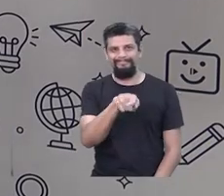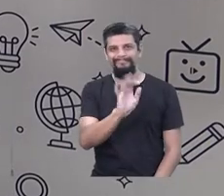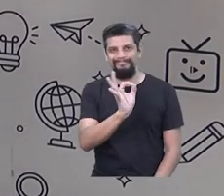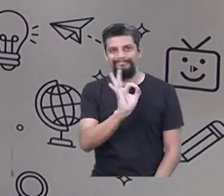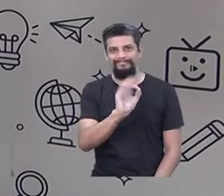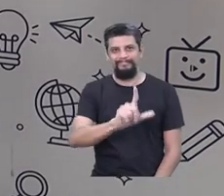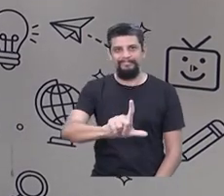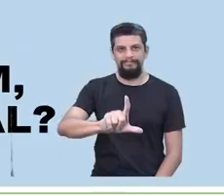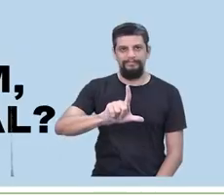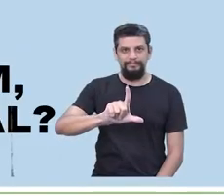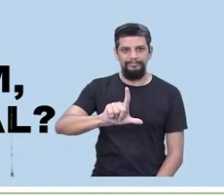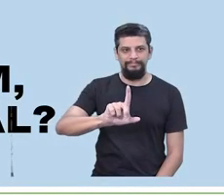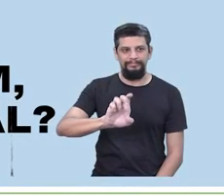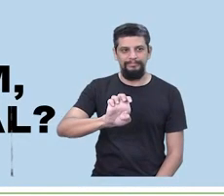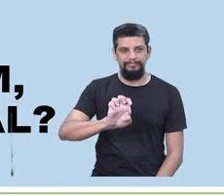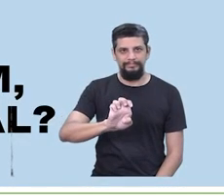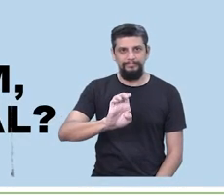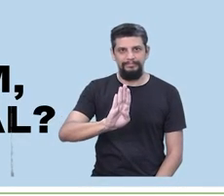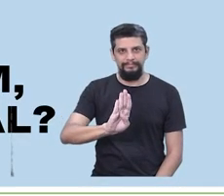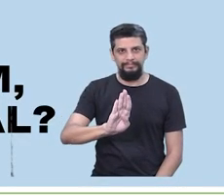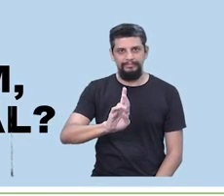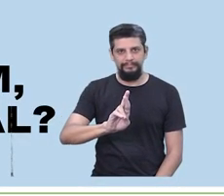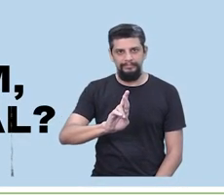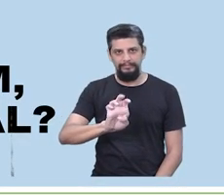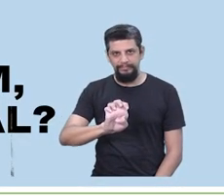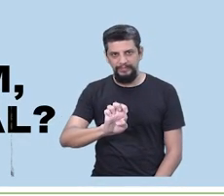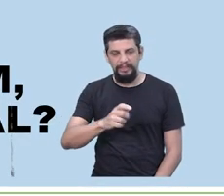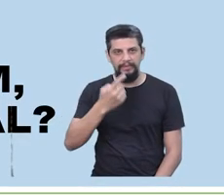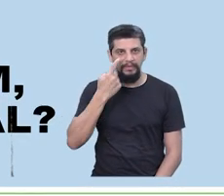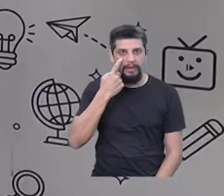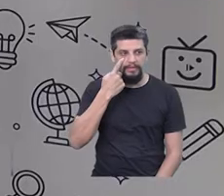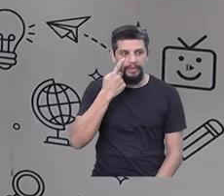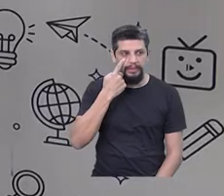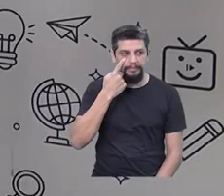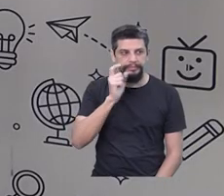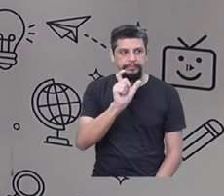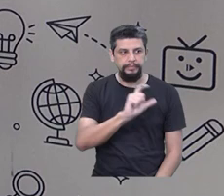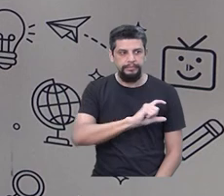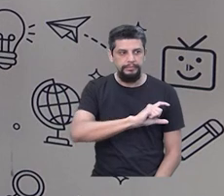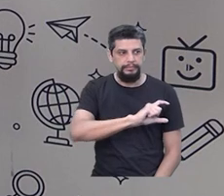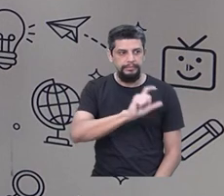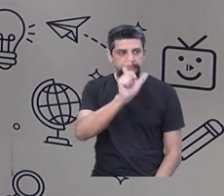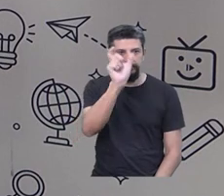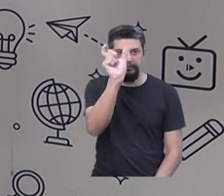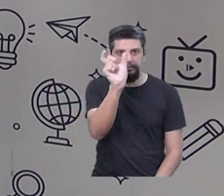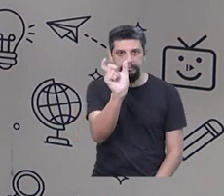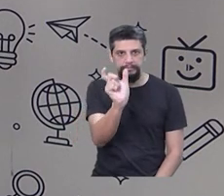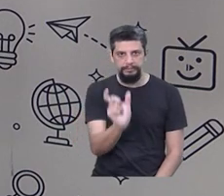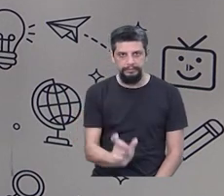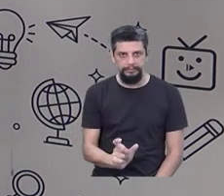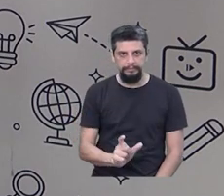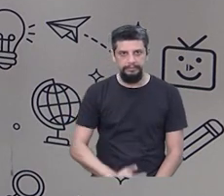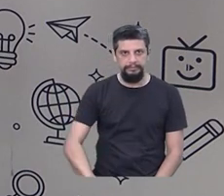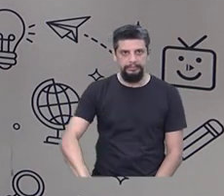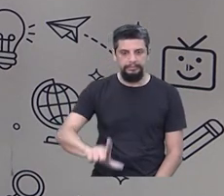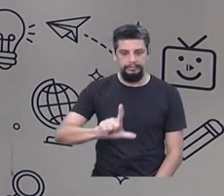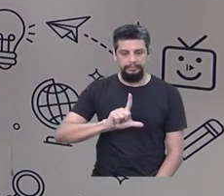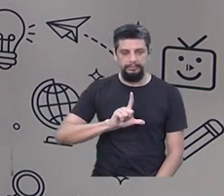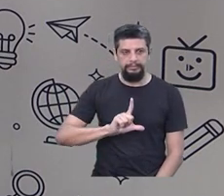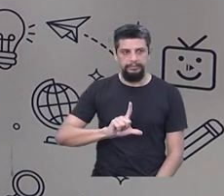Lebre, isso mesmo, é a lebre. Vamos confirmar aqui na nossa cruzadinha. A